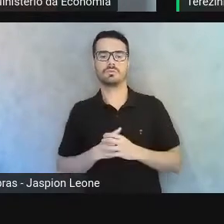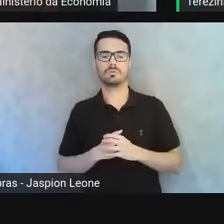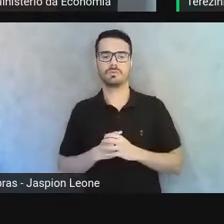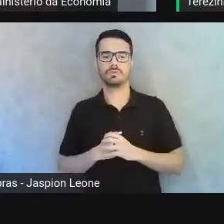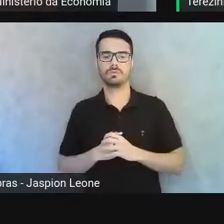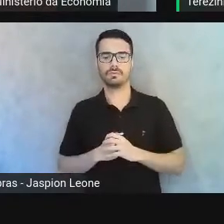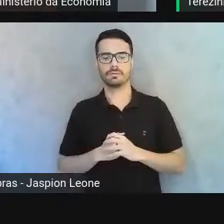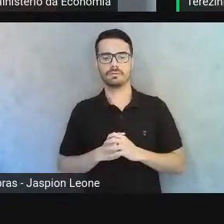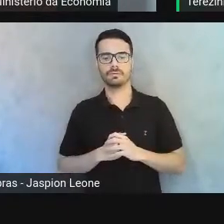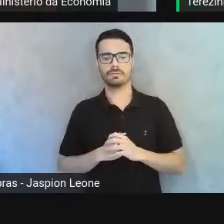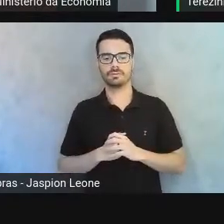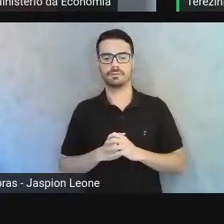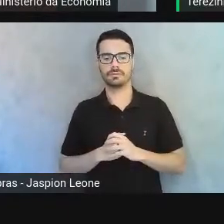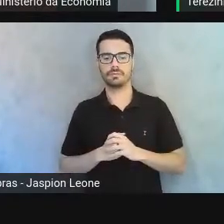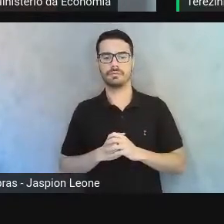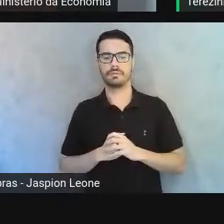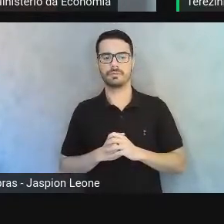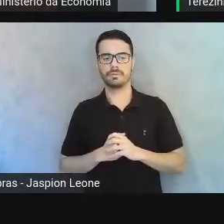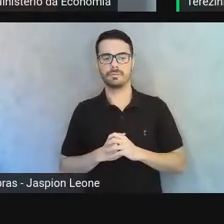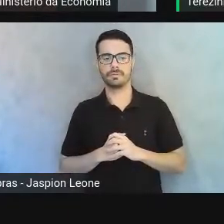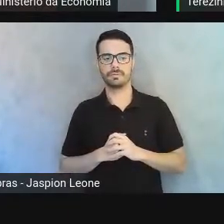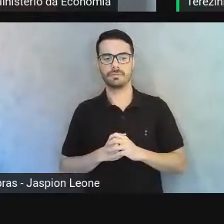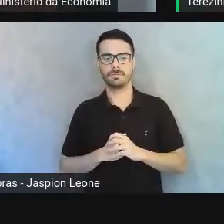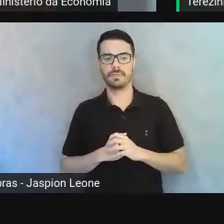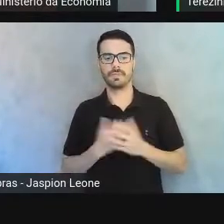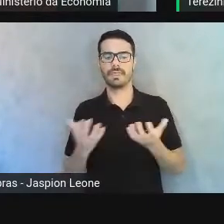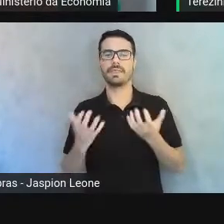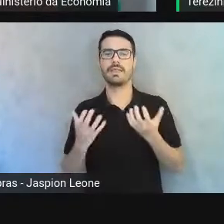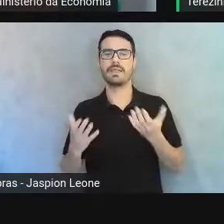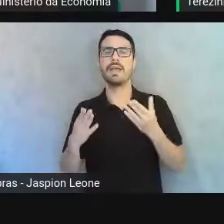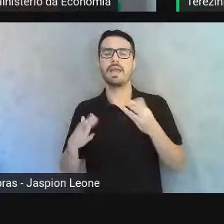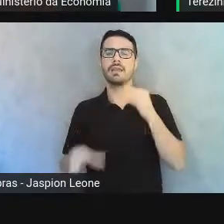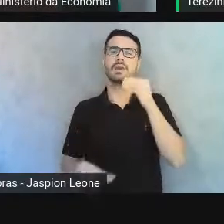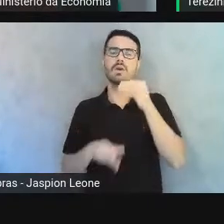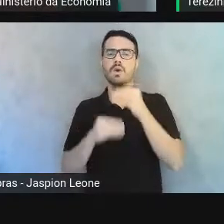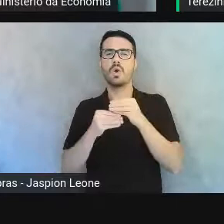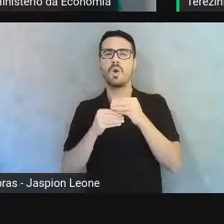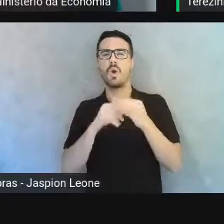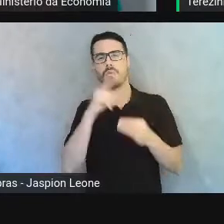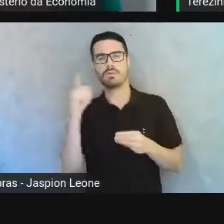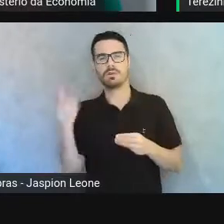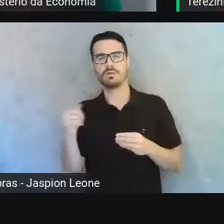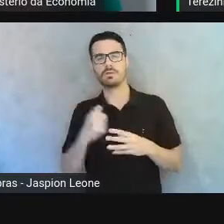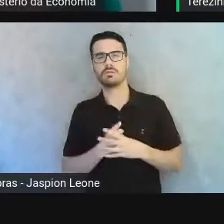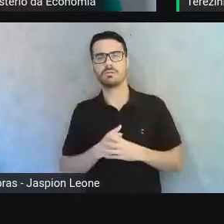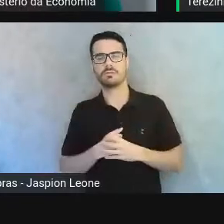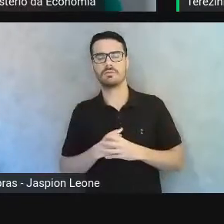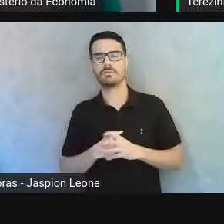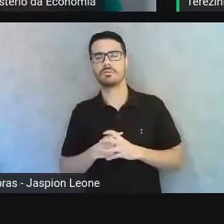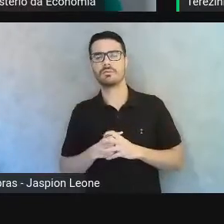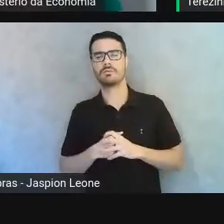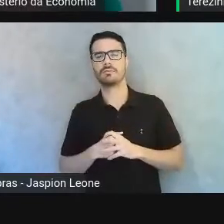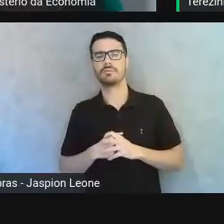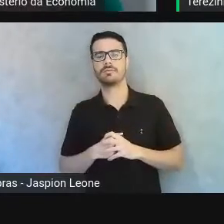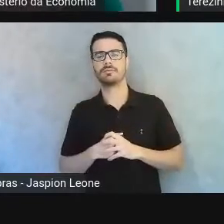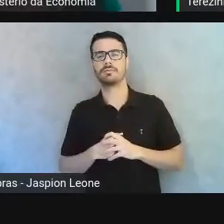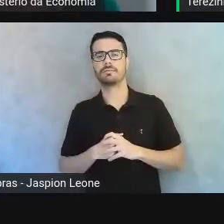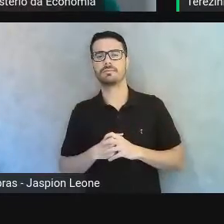Ok. Lívia e Rose querem comentar a respeito da questão?